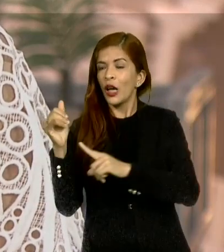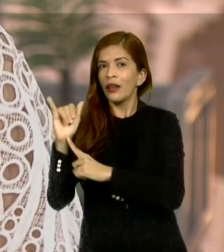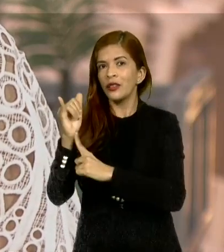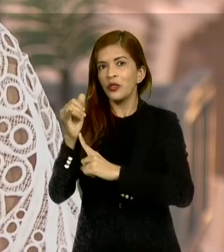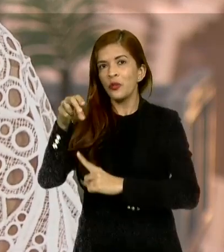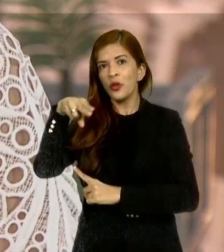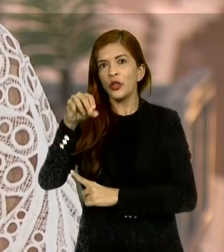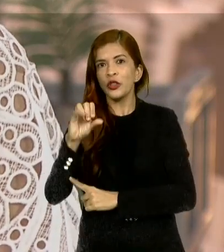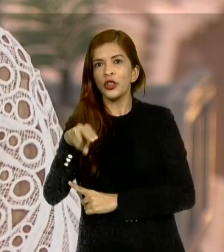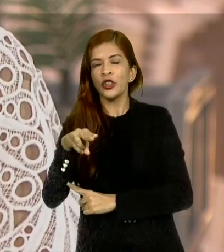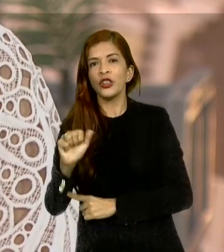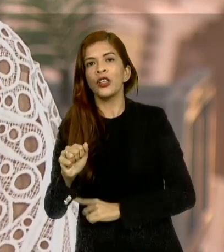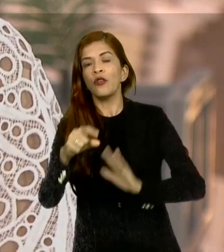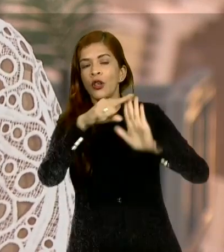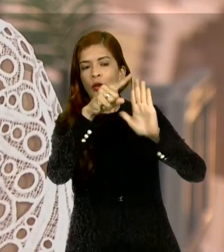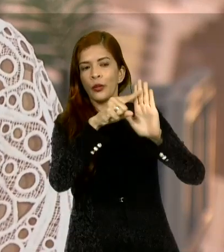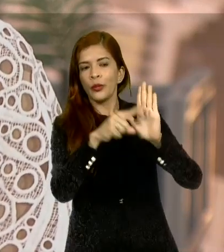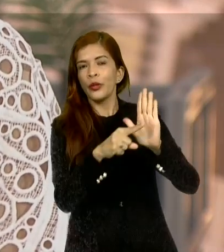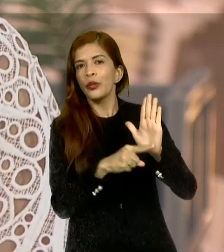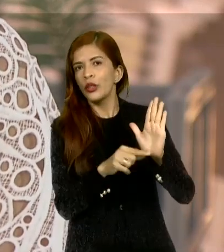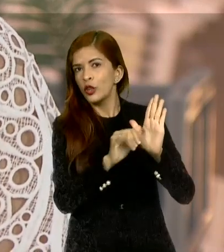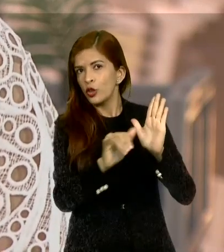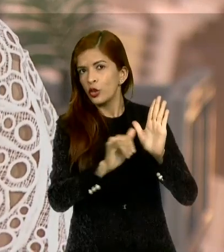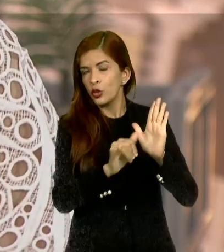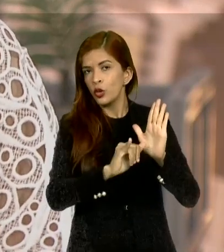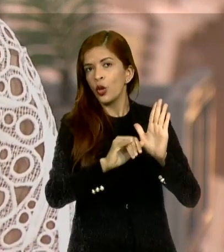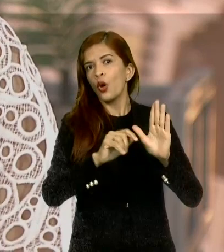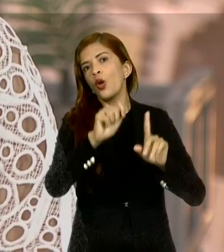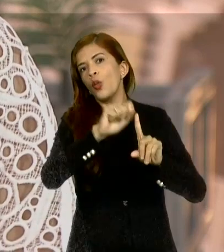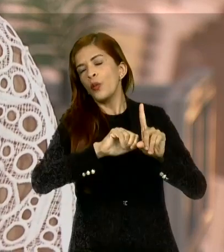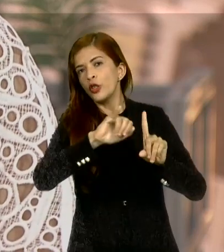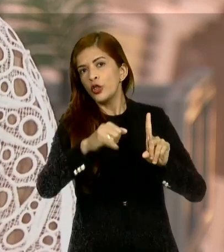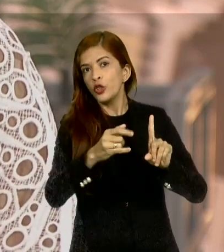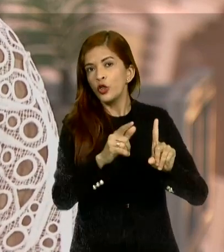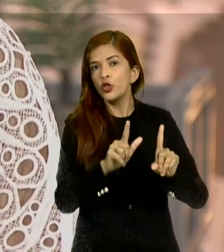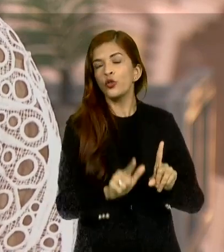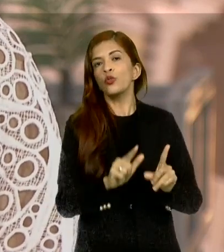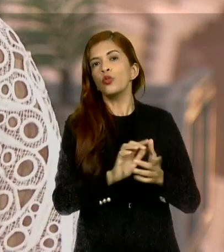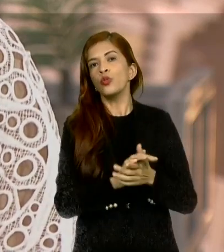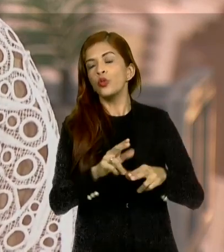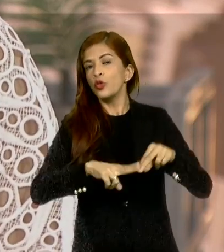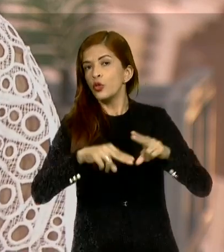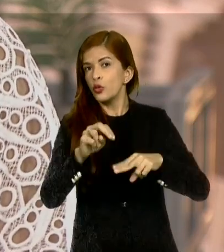agenda de apresentações no mês de junho, entre elas o Passeio Náutico, que acontece no